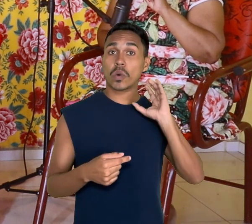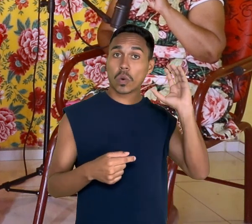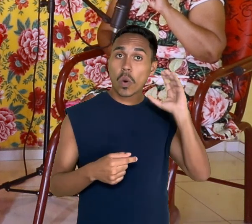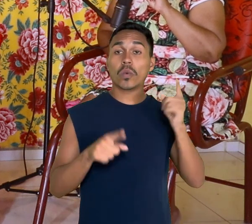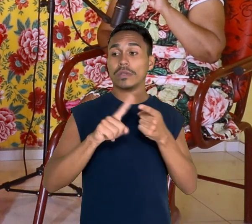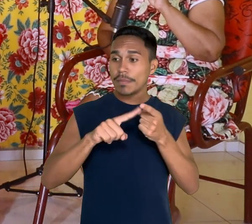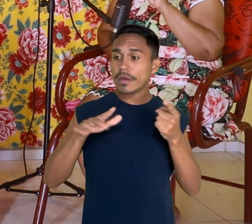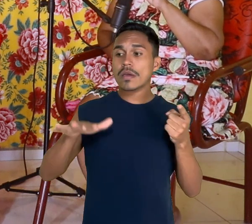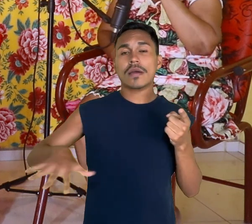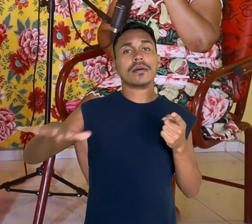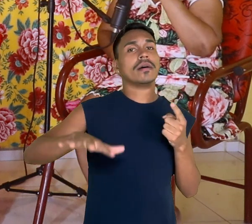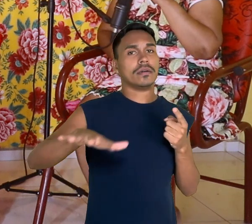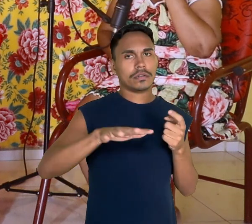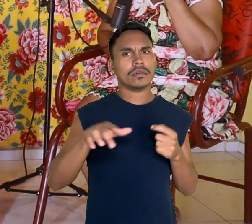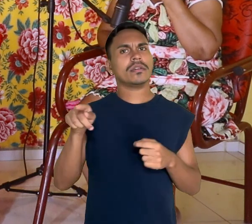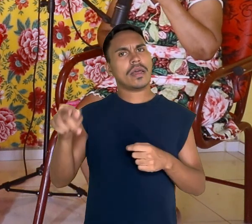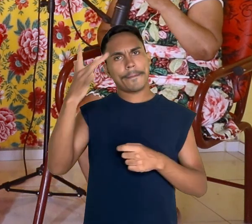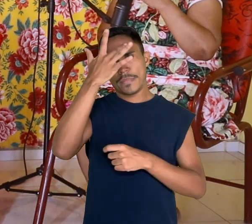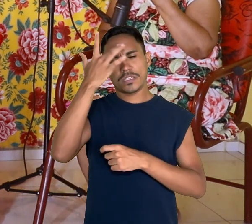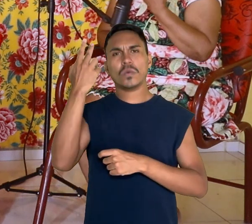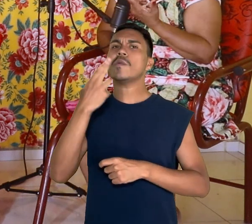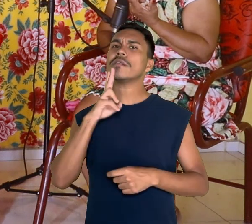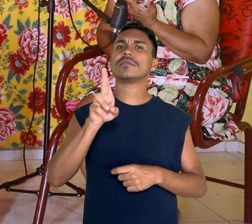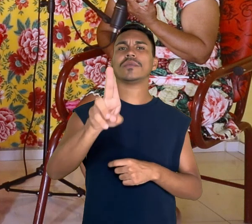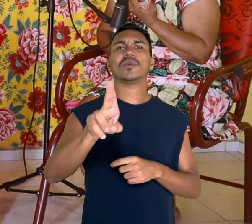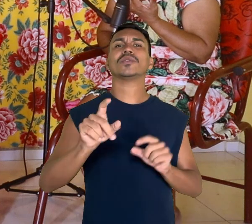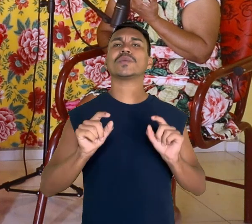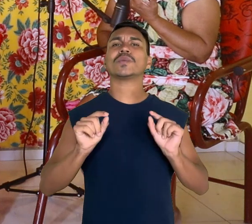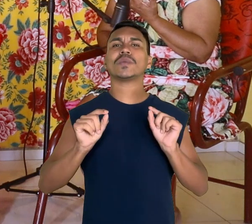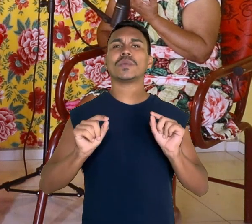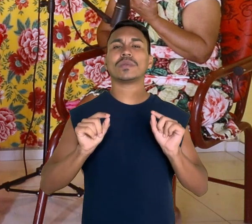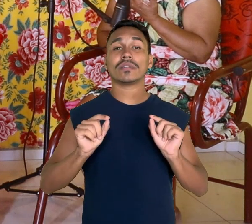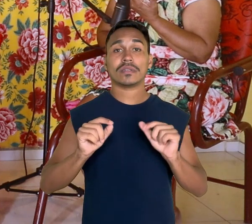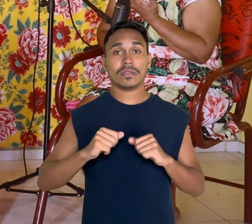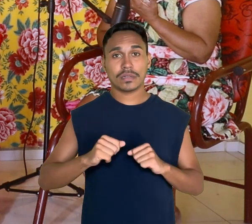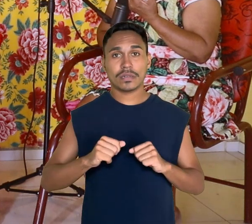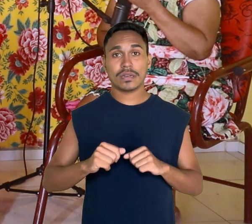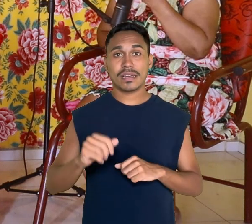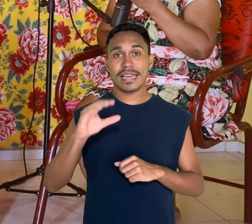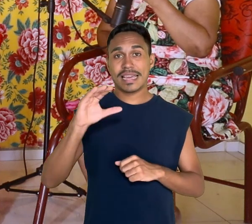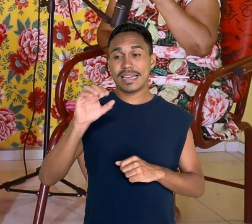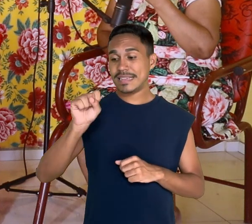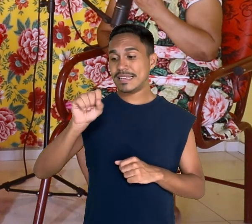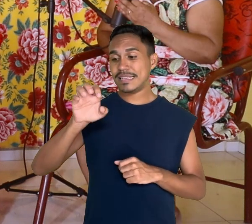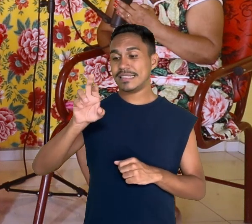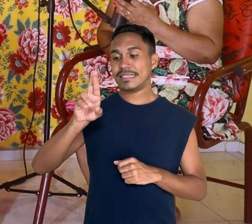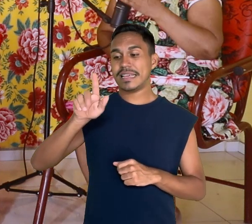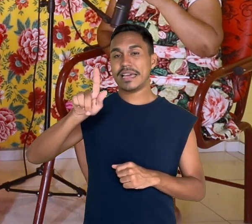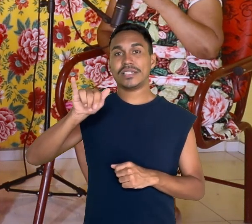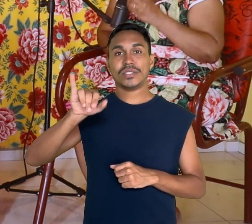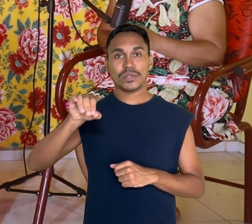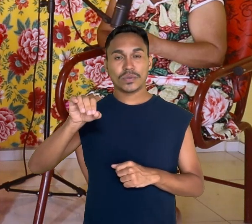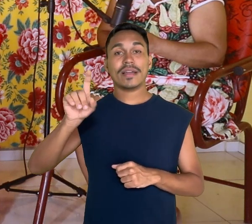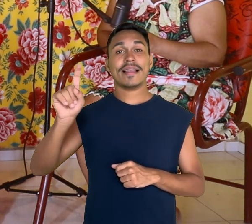coco. E essa pessoa provou, deu uma resposta de todos os trabalhos que fez. Se chamava Sérgio, ele